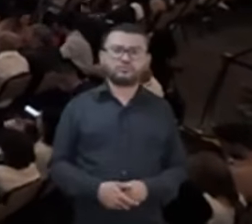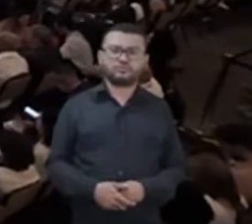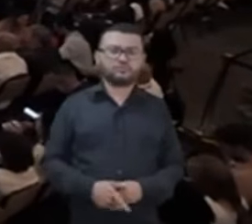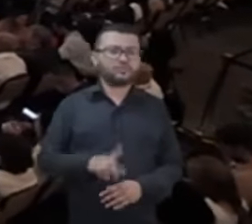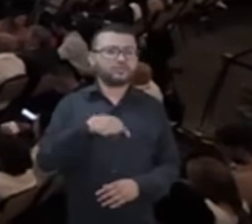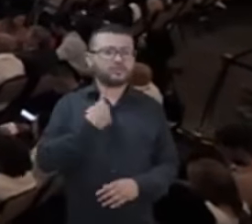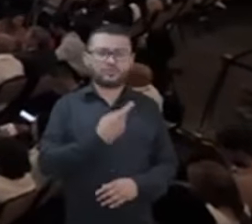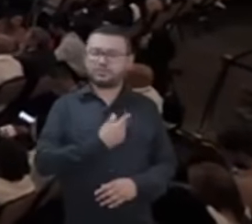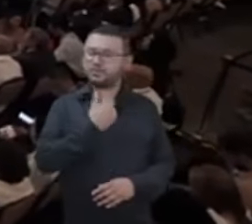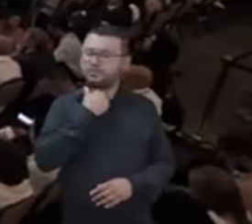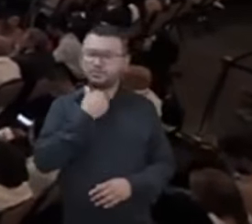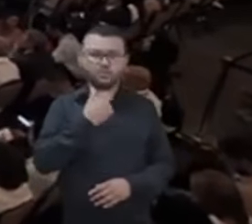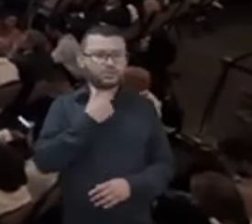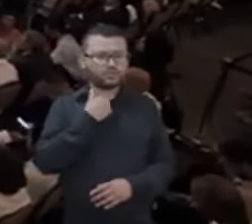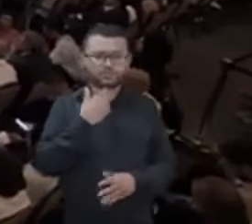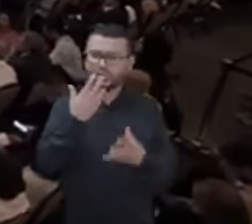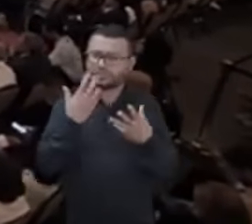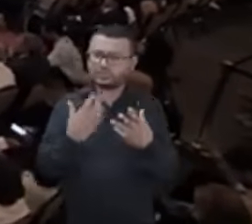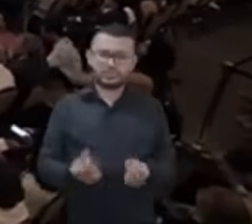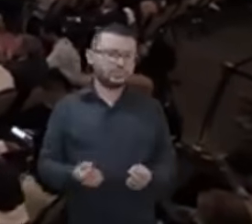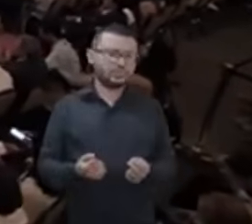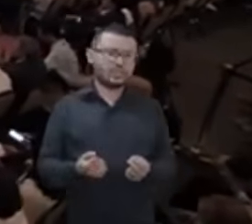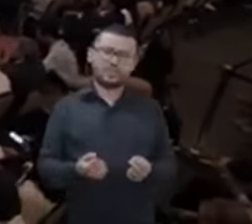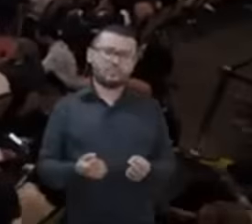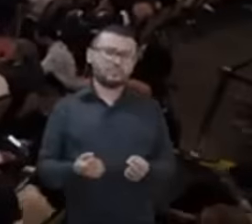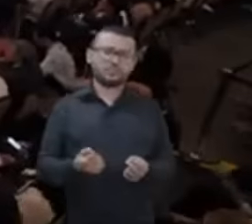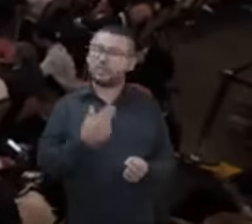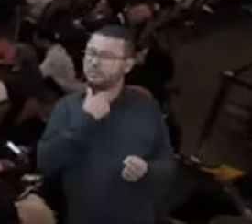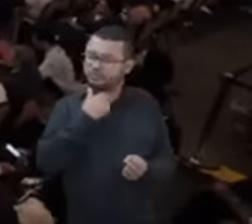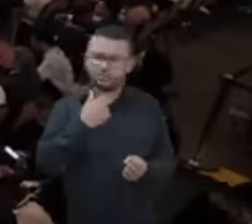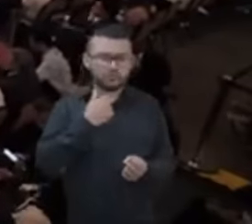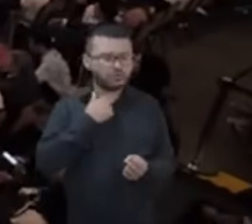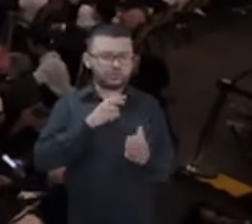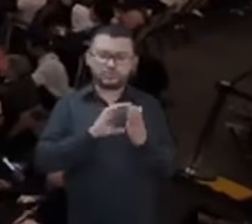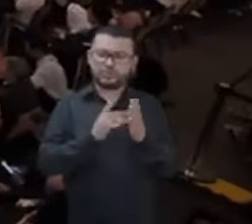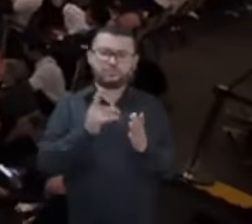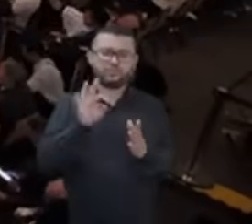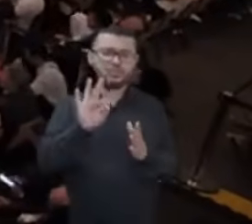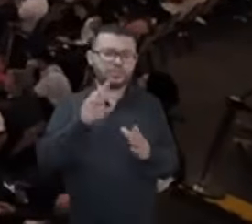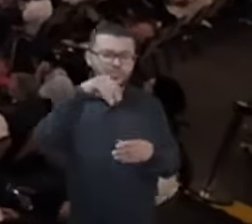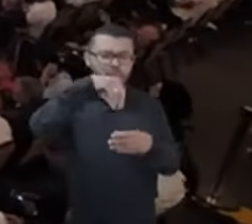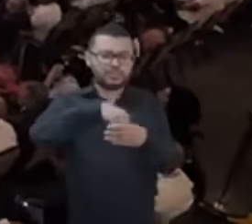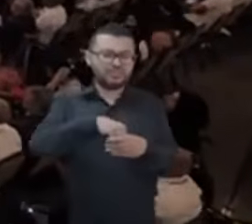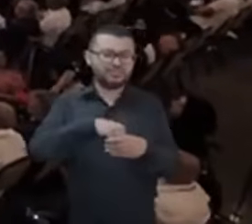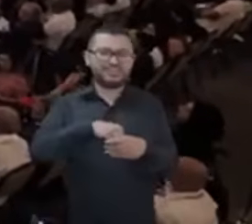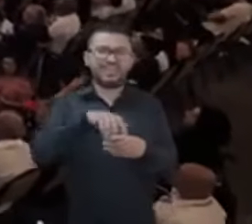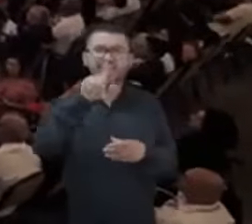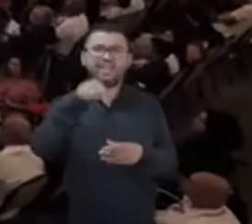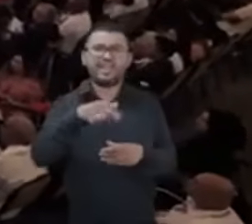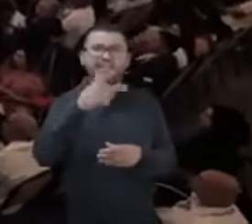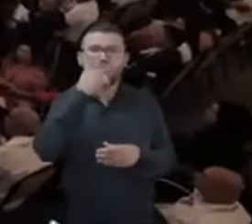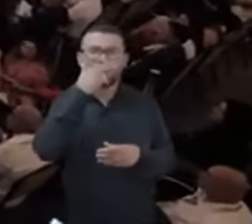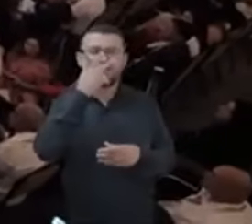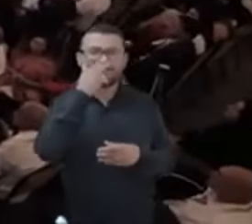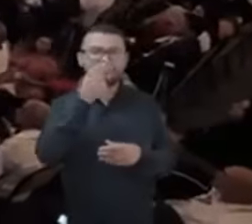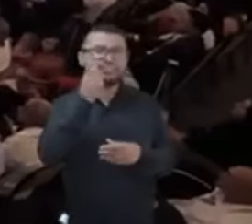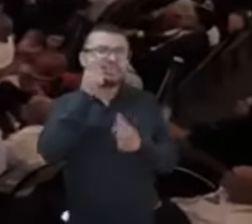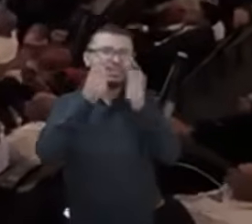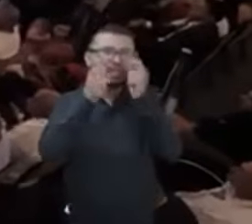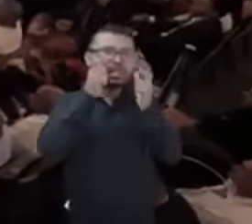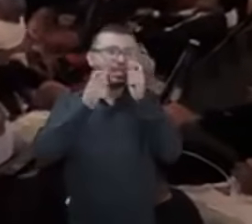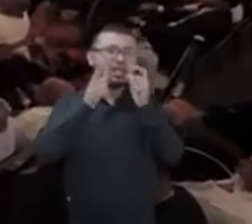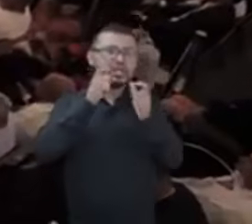Nós não podemos e não podemos mesmo aceitar que o PT se torne um acolchoado de